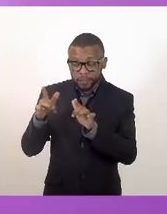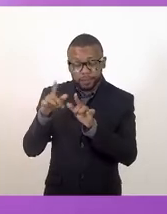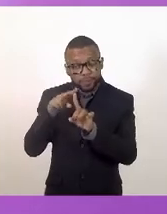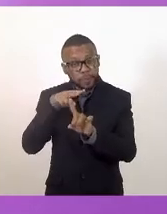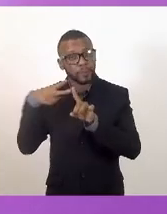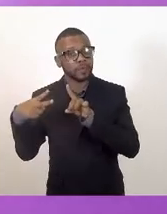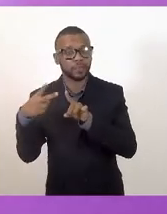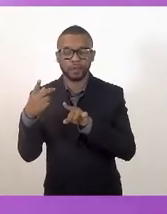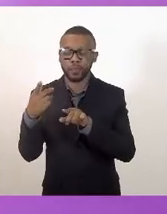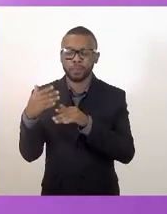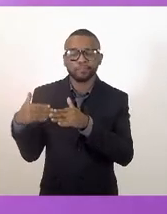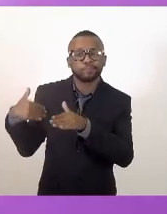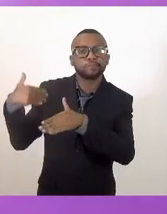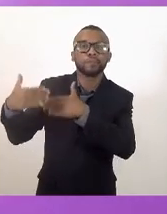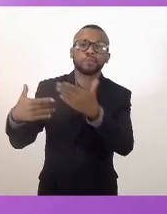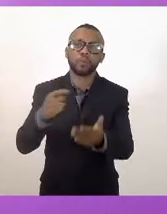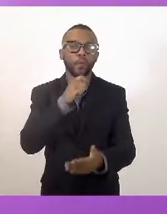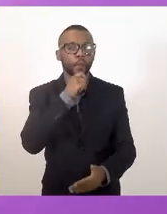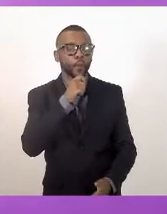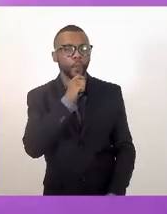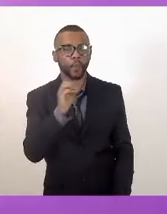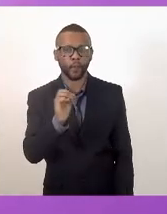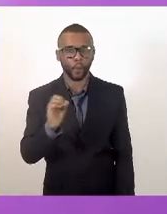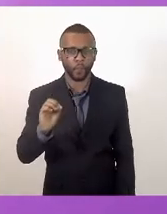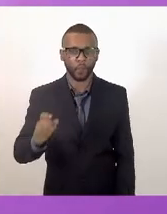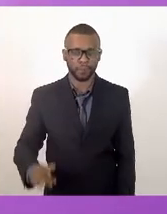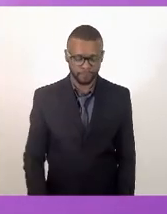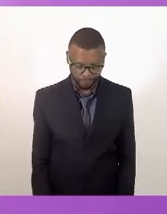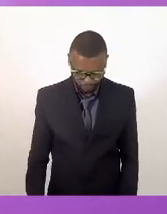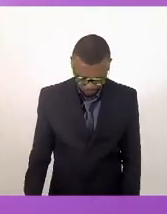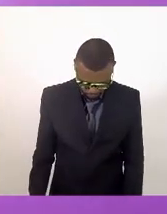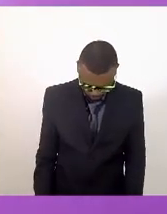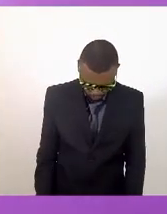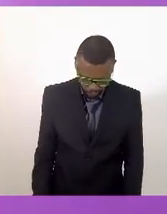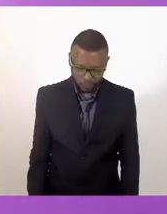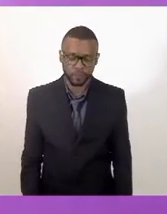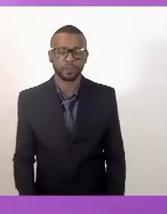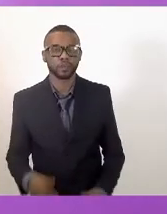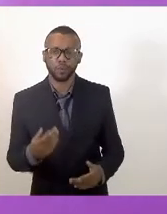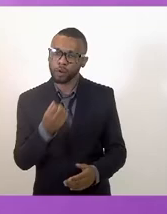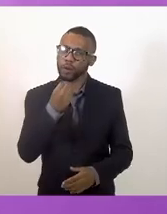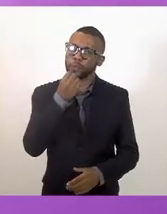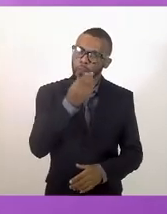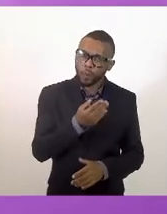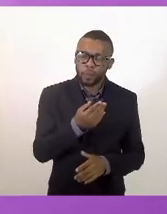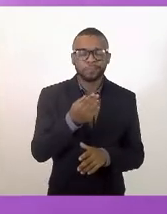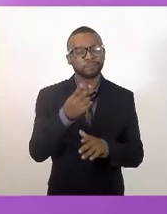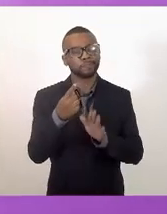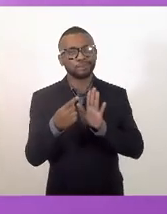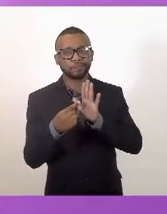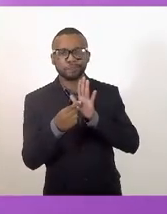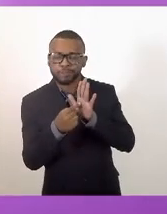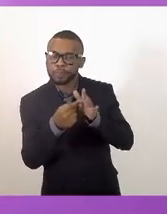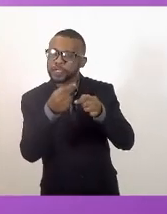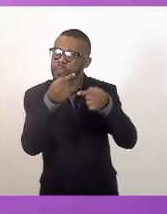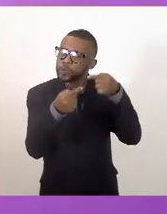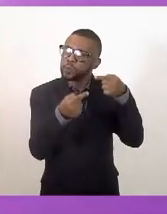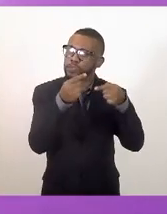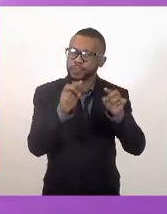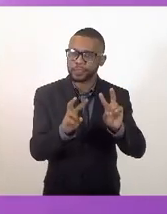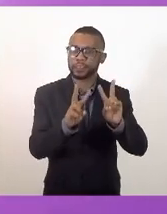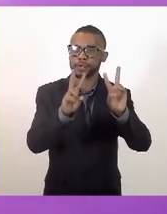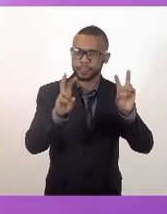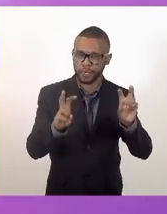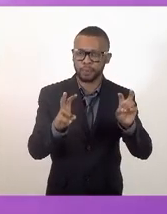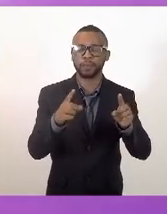queria fazer um apelo ao governador para que atenda as deputadas da casa, nos atenda, porque